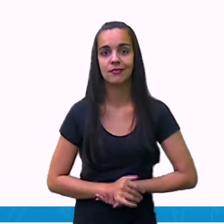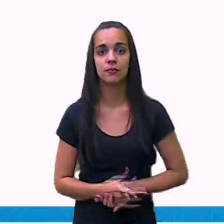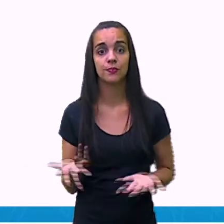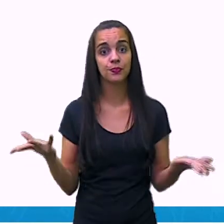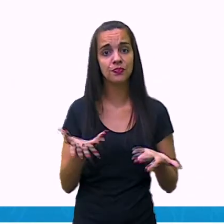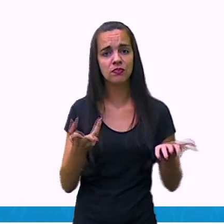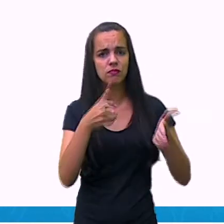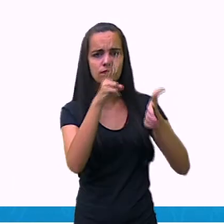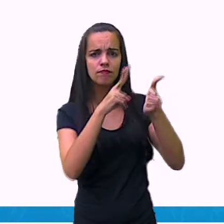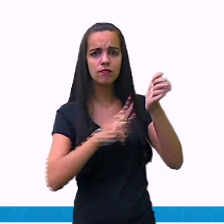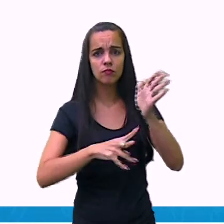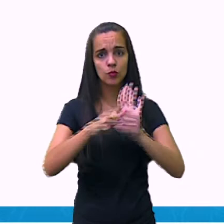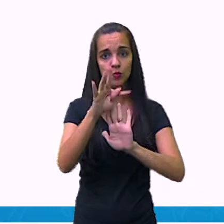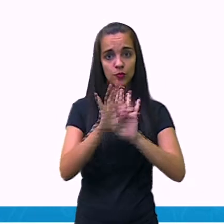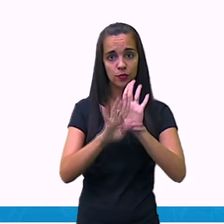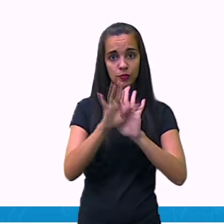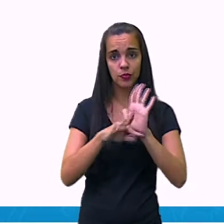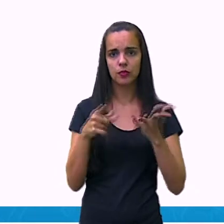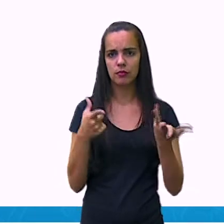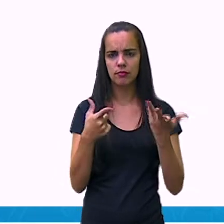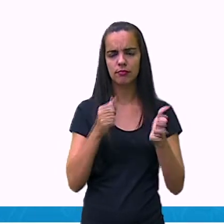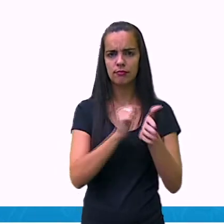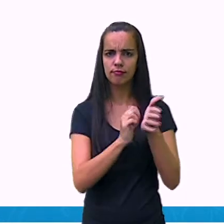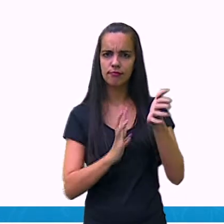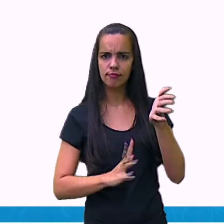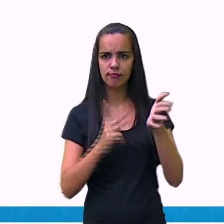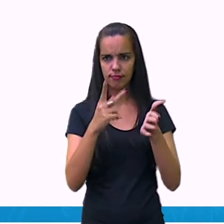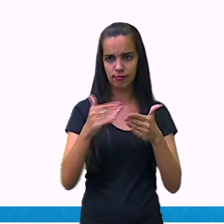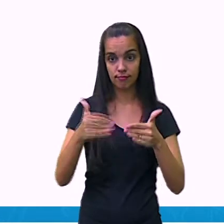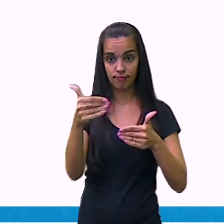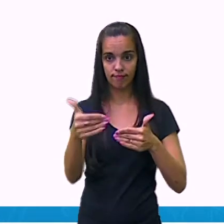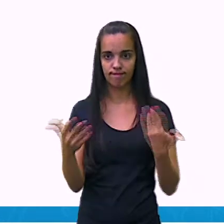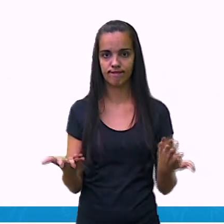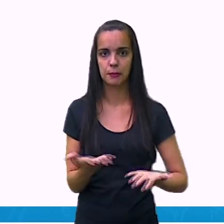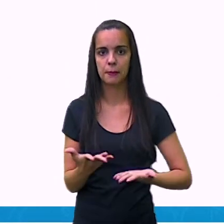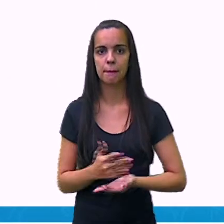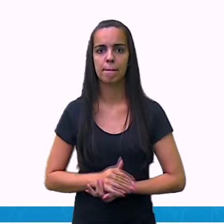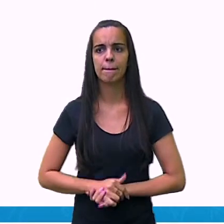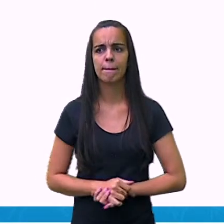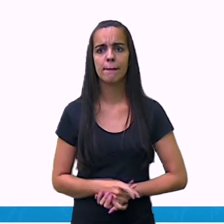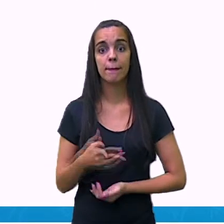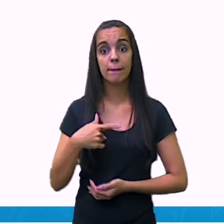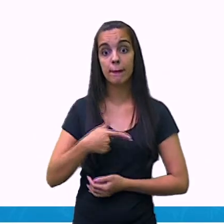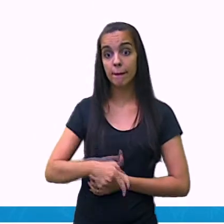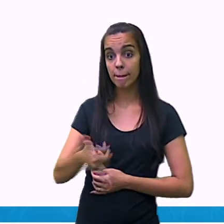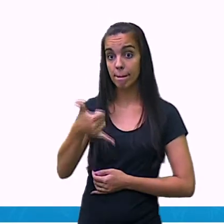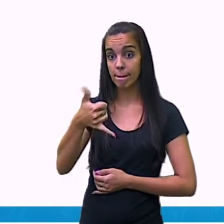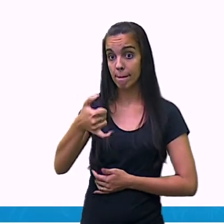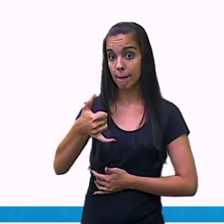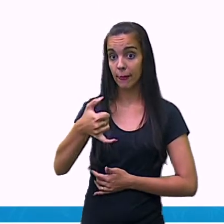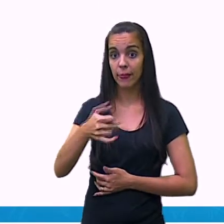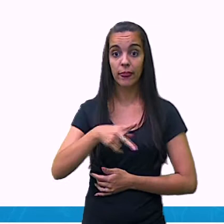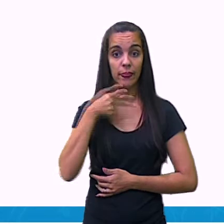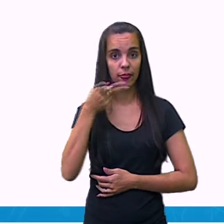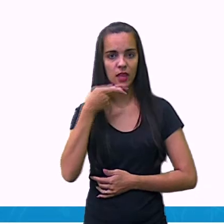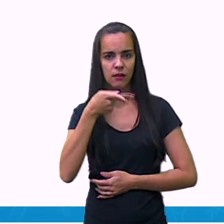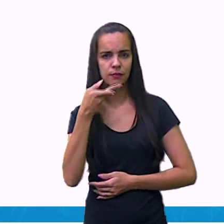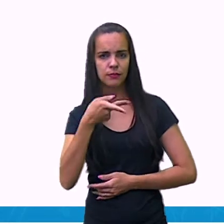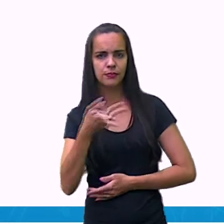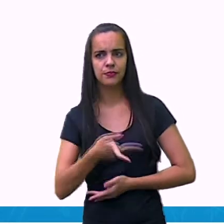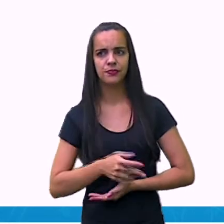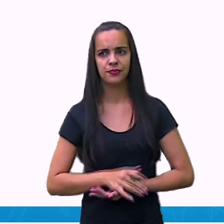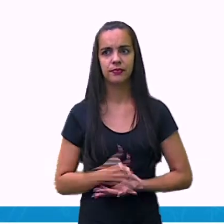Agora, leia o texto e faça as atividades a seguir. A caneta falante. Para isso, nós